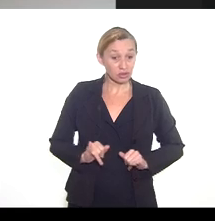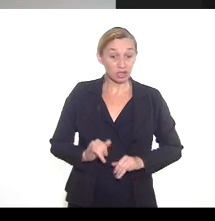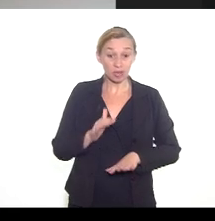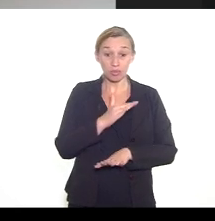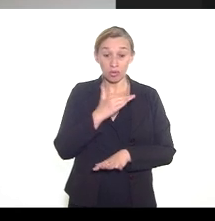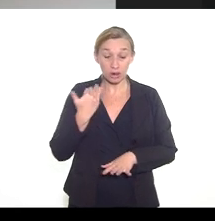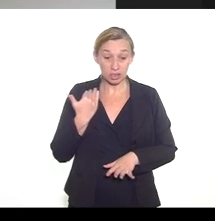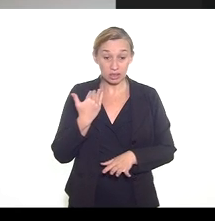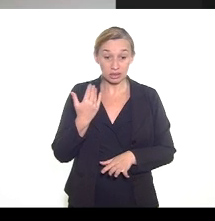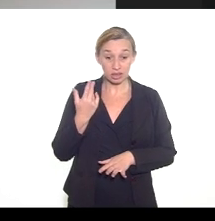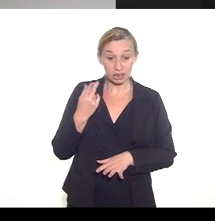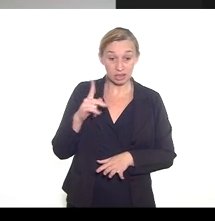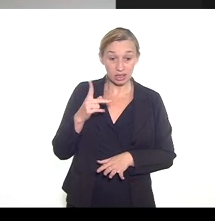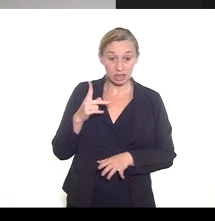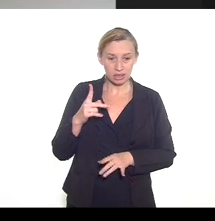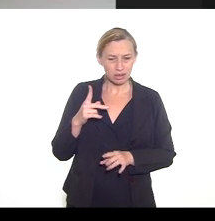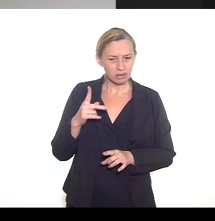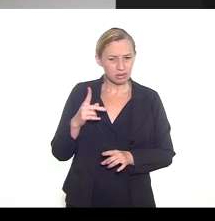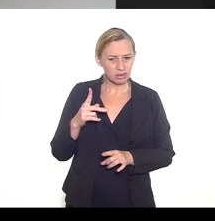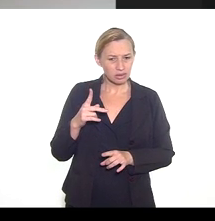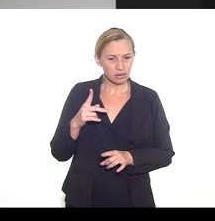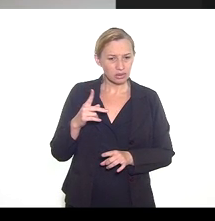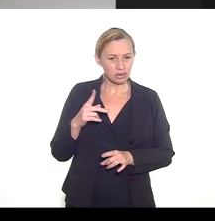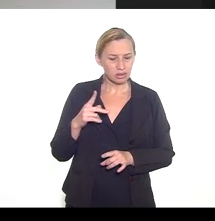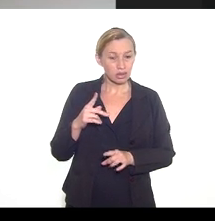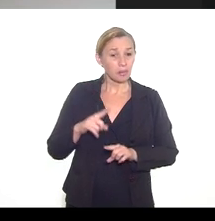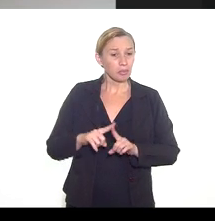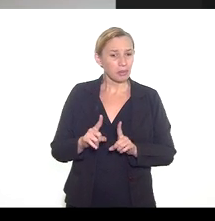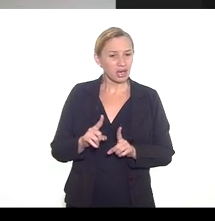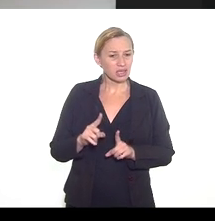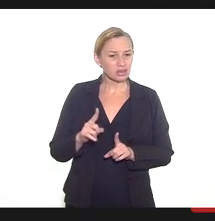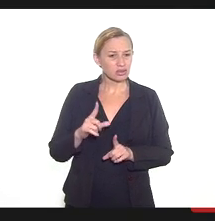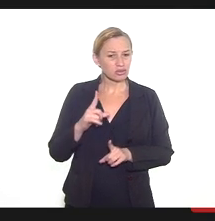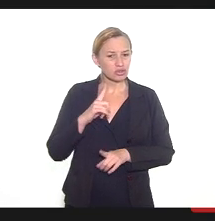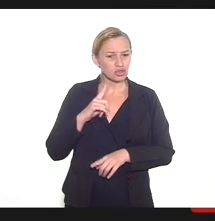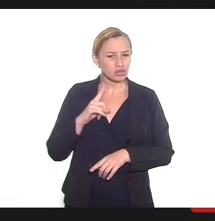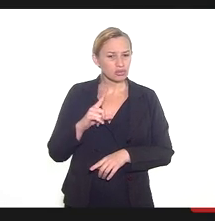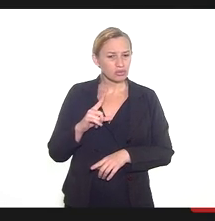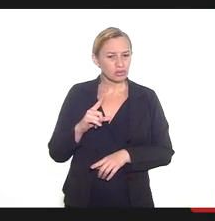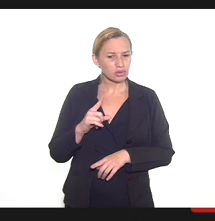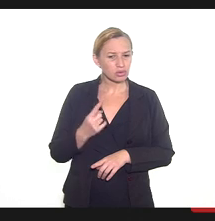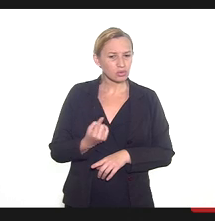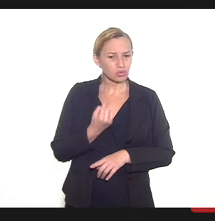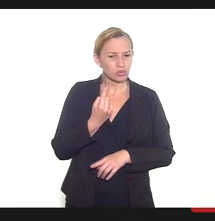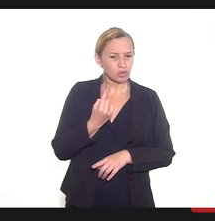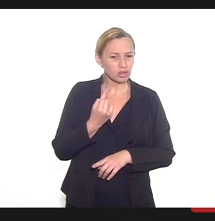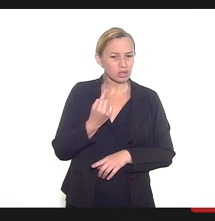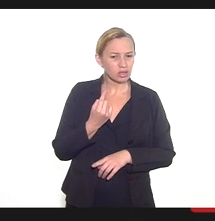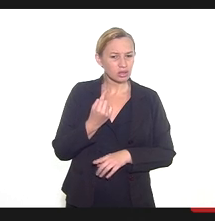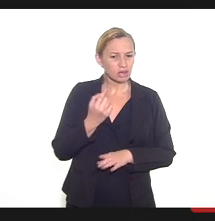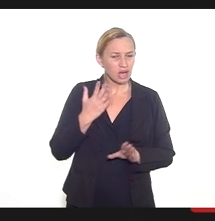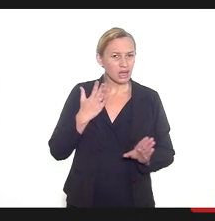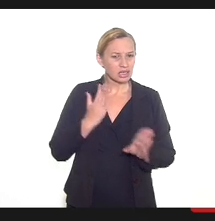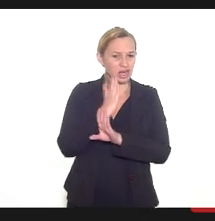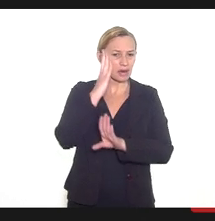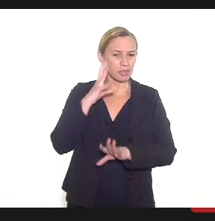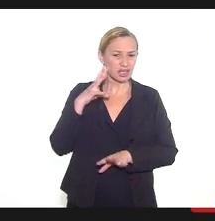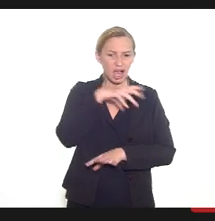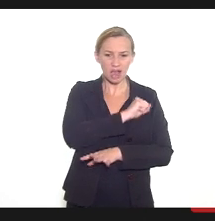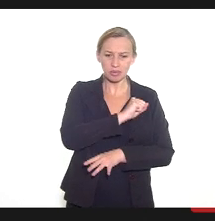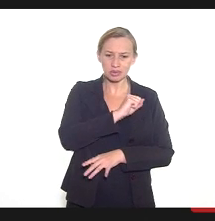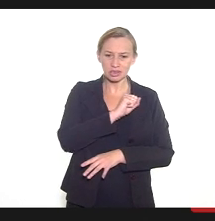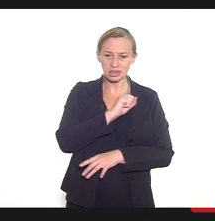e o velório era dela, o enterro também. Mas eu tive, numa fração de segundo, a impressão